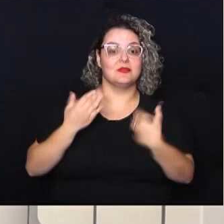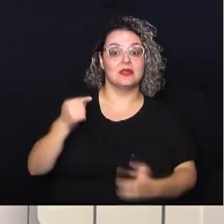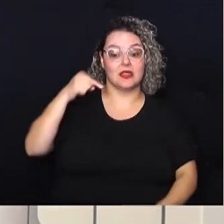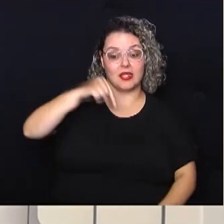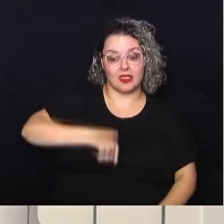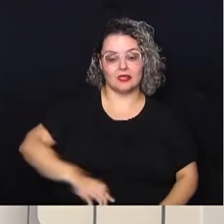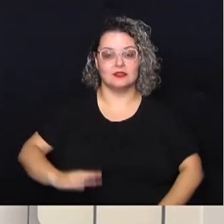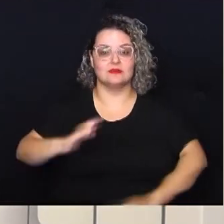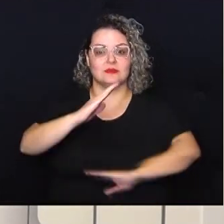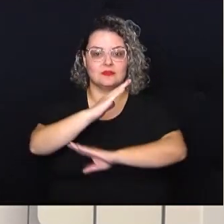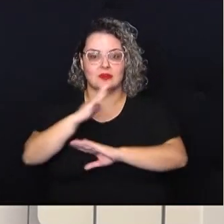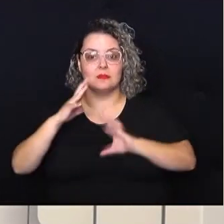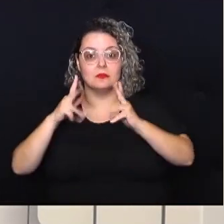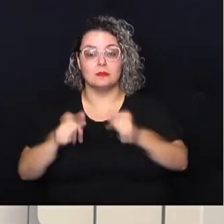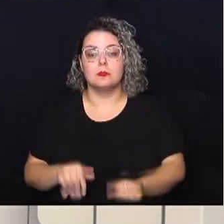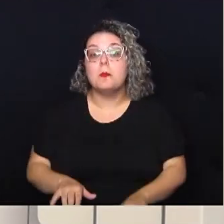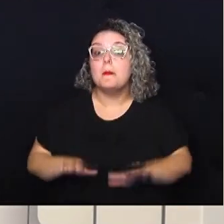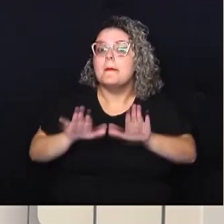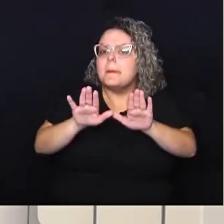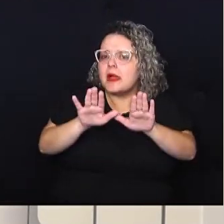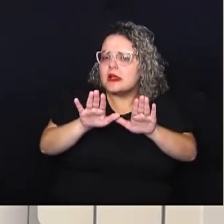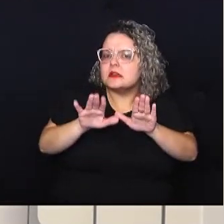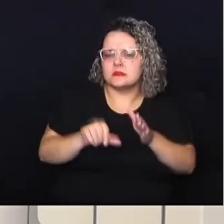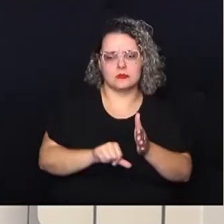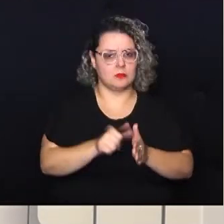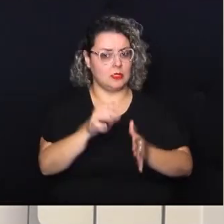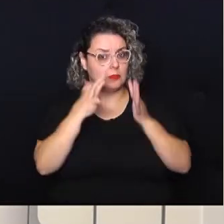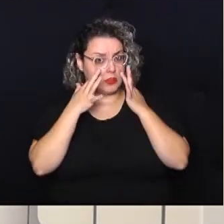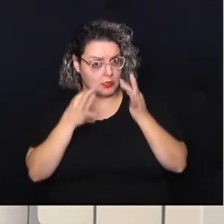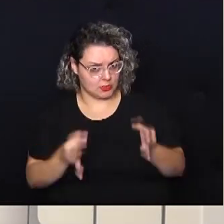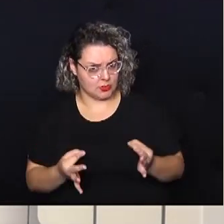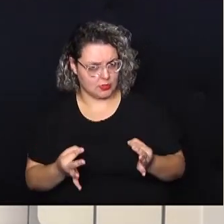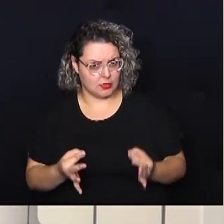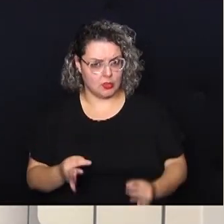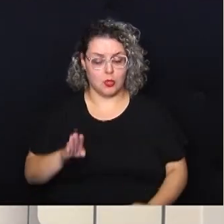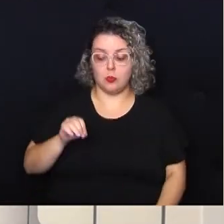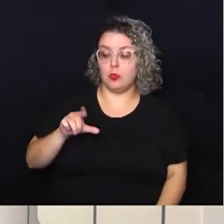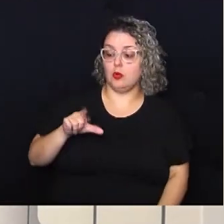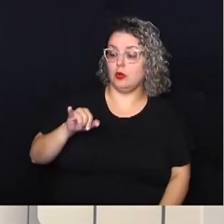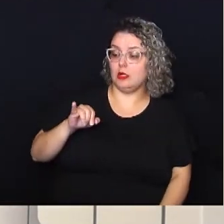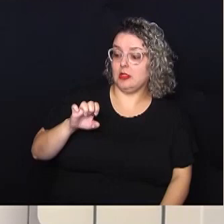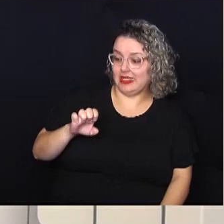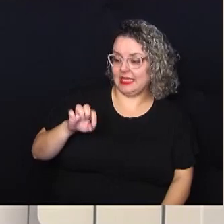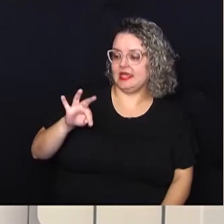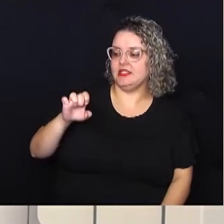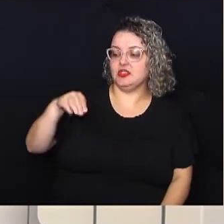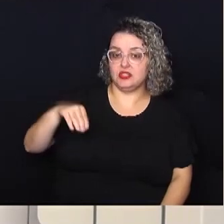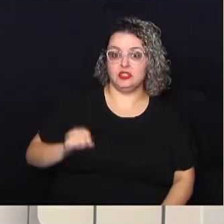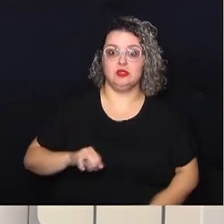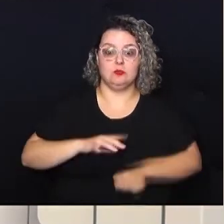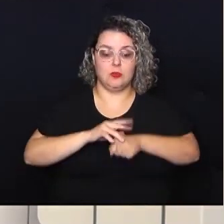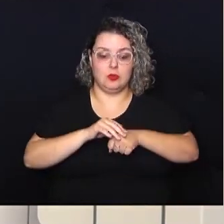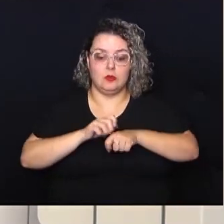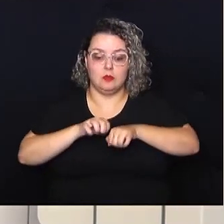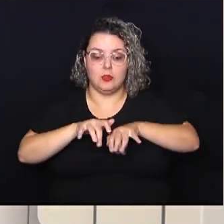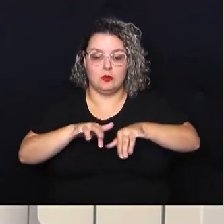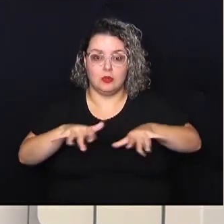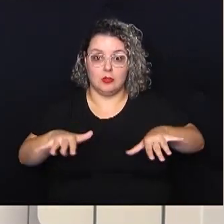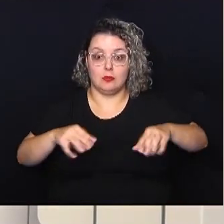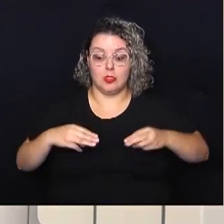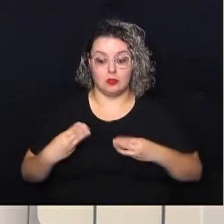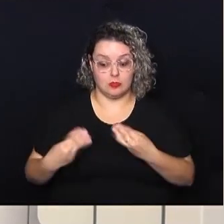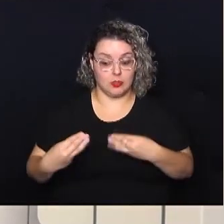Câmara Total. Mas primeiro, preste atenção. Boletim epidemiológico divulgado pelo Ministério da